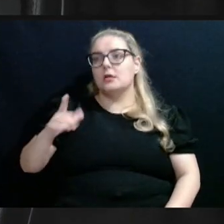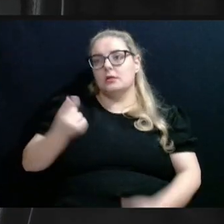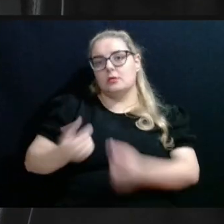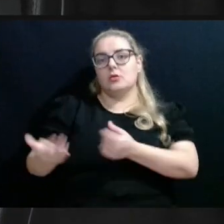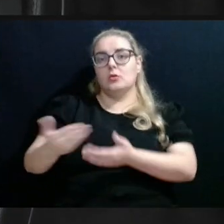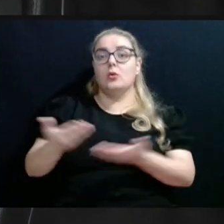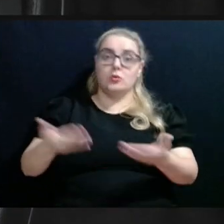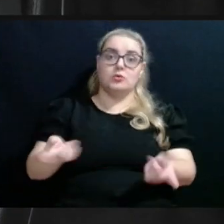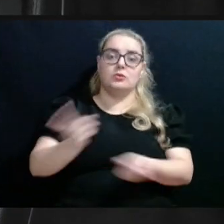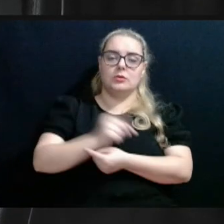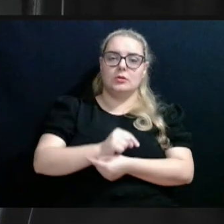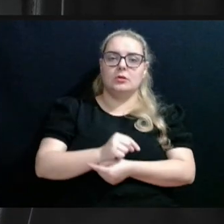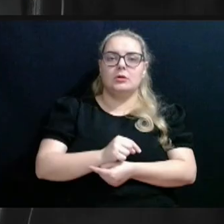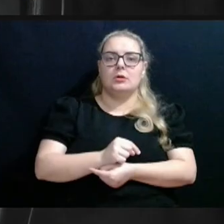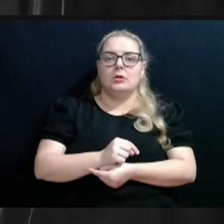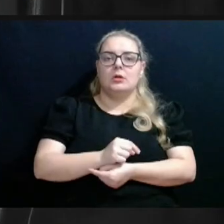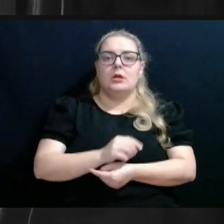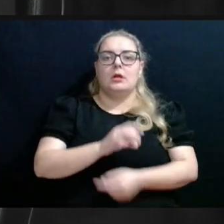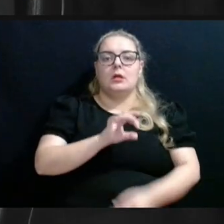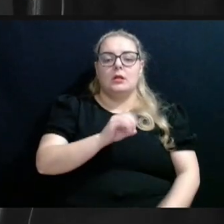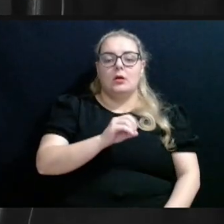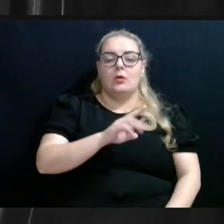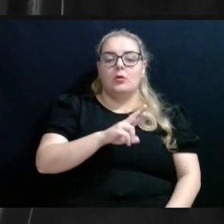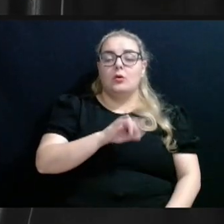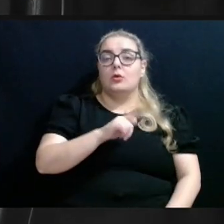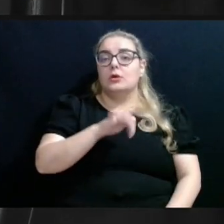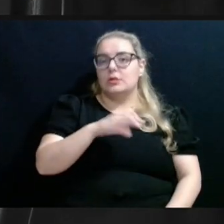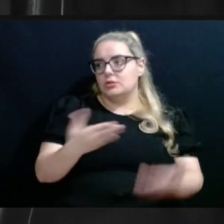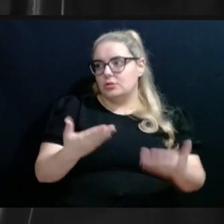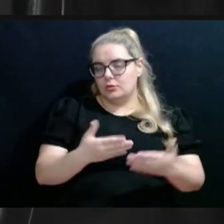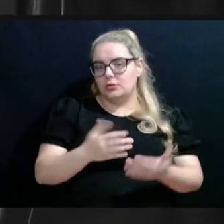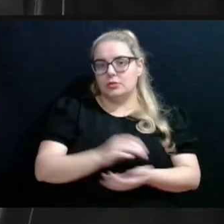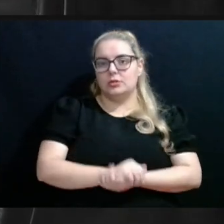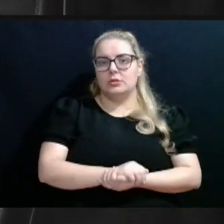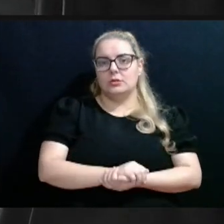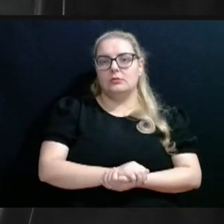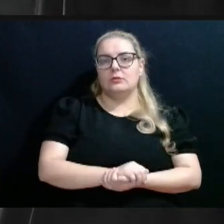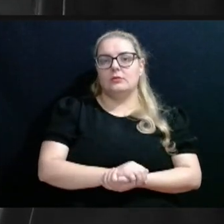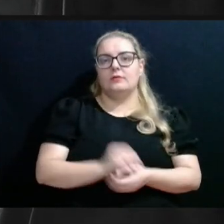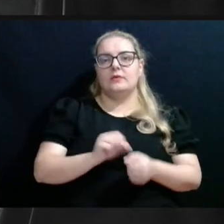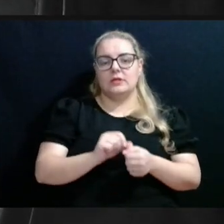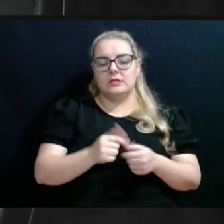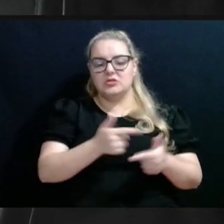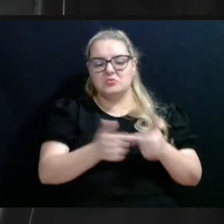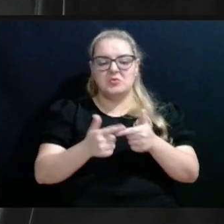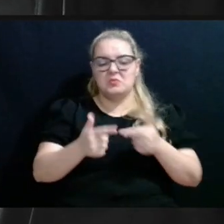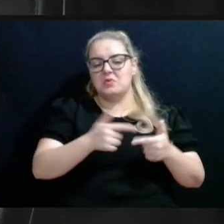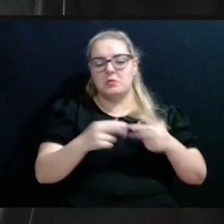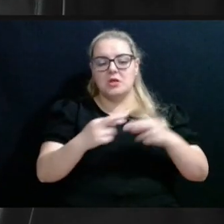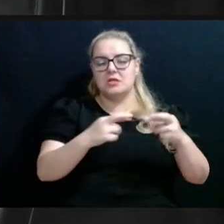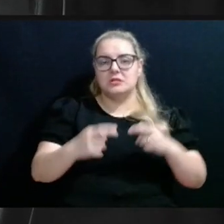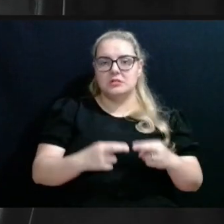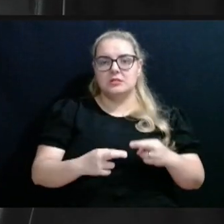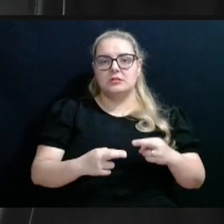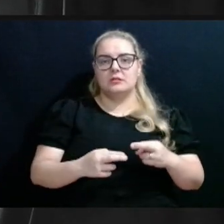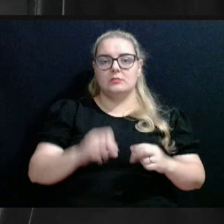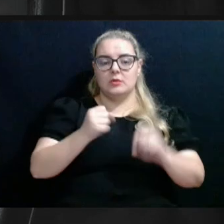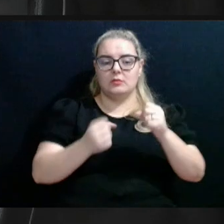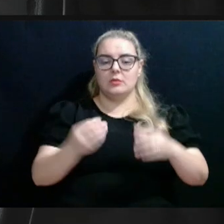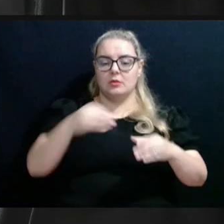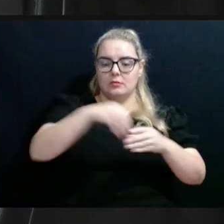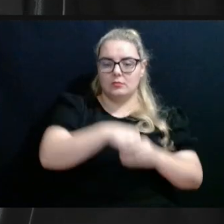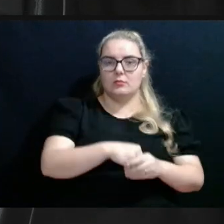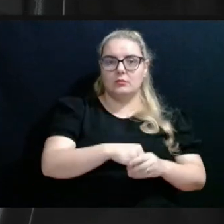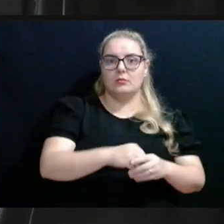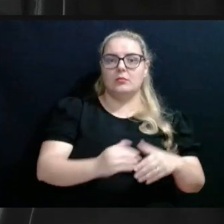é tributado na origem, né? Tá. Então você fazia guerra fiscal para trazer as fábricas para a sua cidade, para gerar imposto aqui e